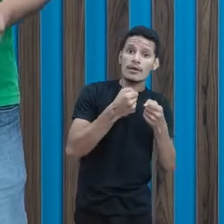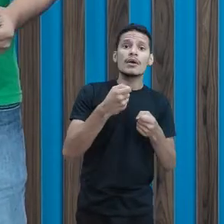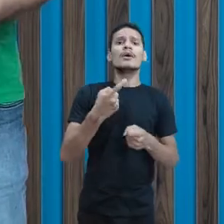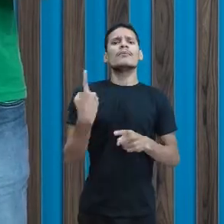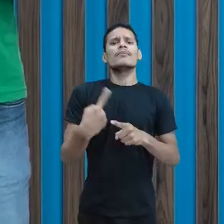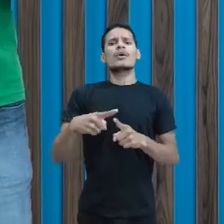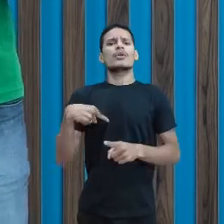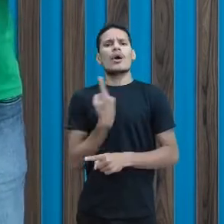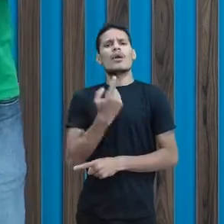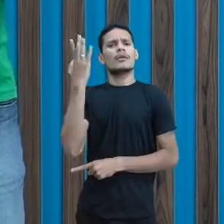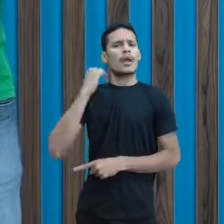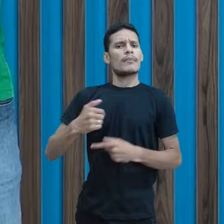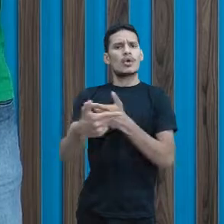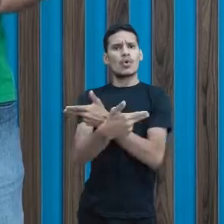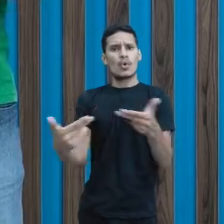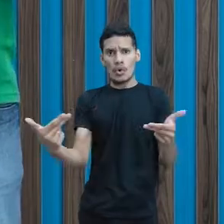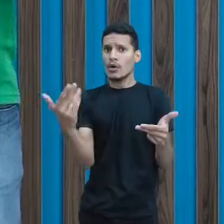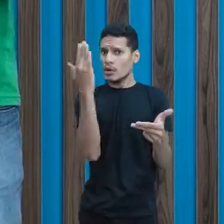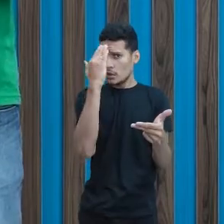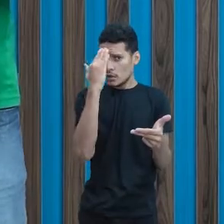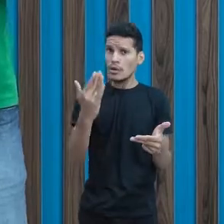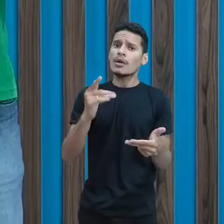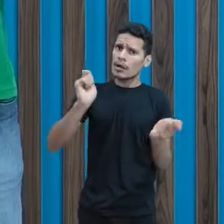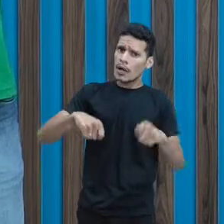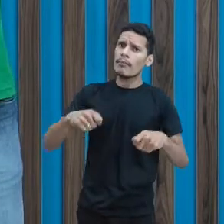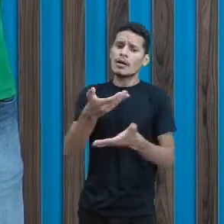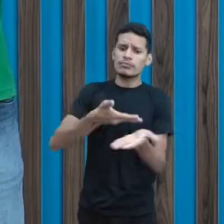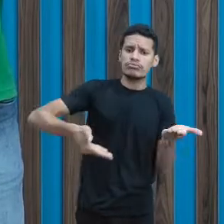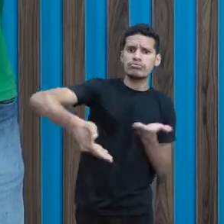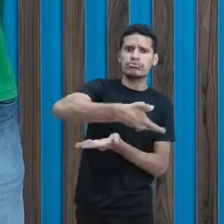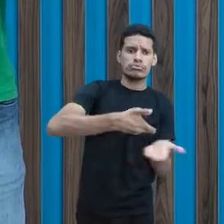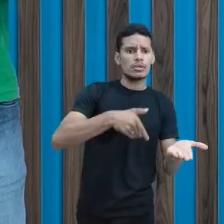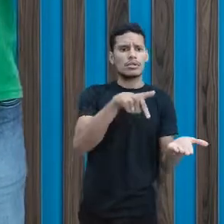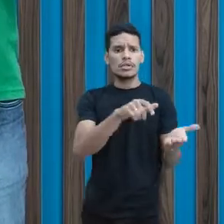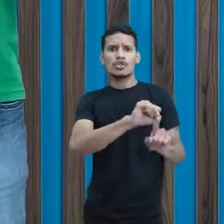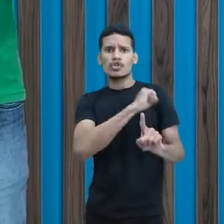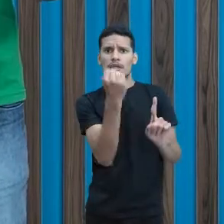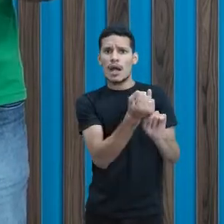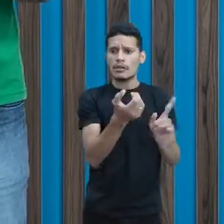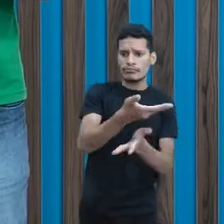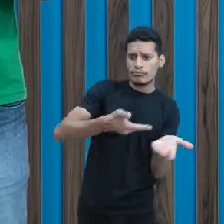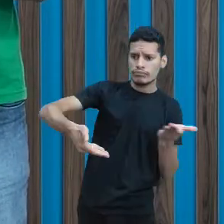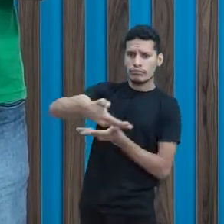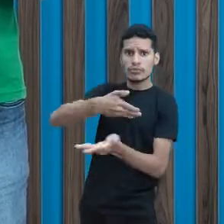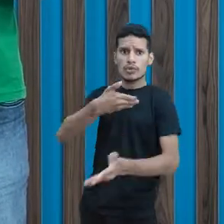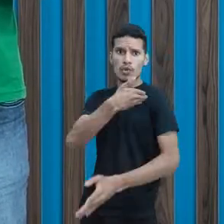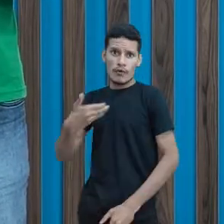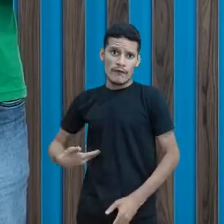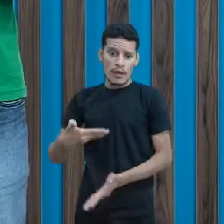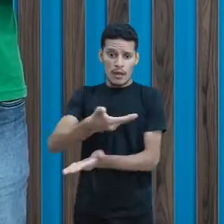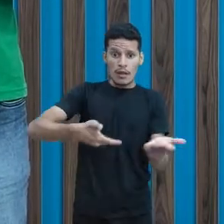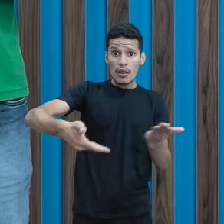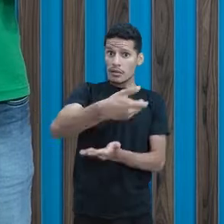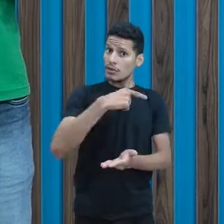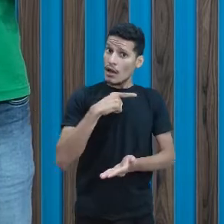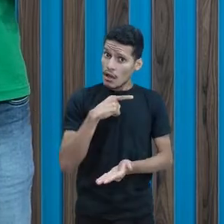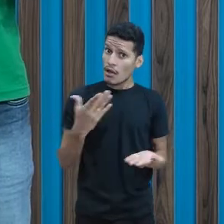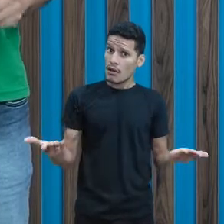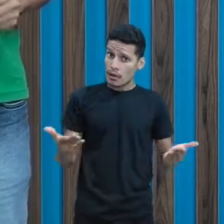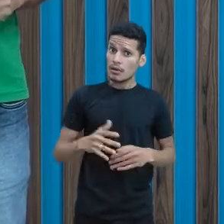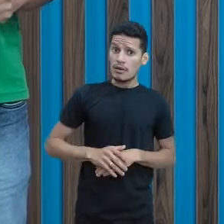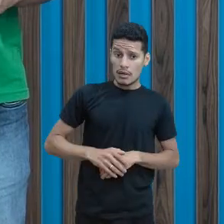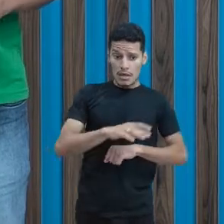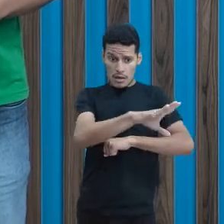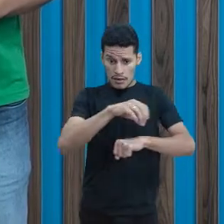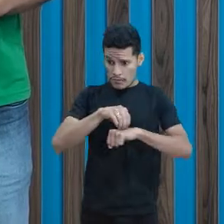É através da imprensa que é uma mediação entre a sociedade e os governos e os outros aparelhos. Então, na ditadura, uma